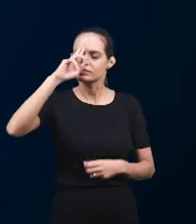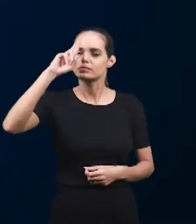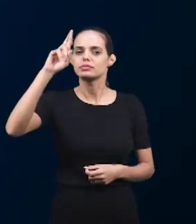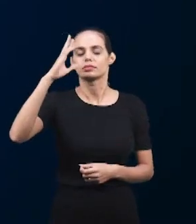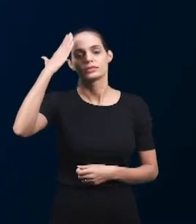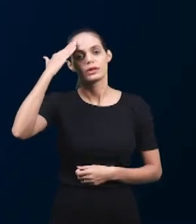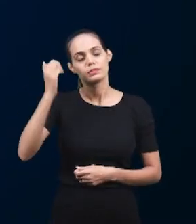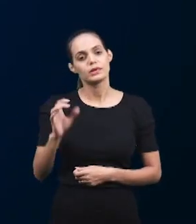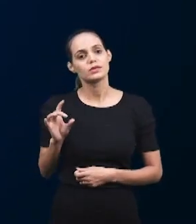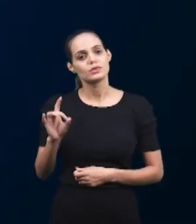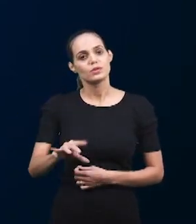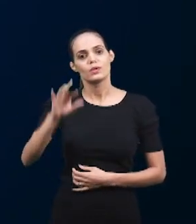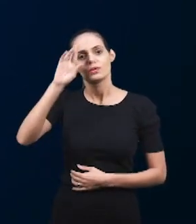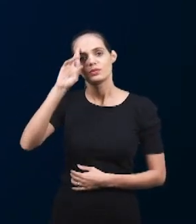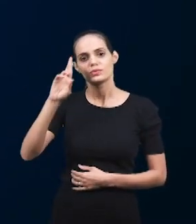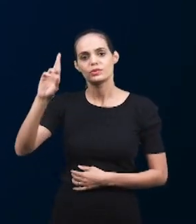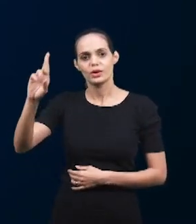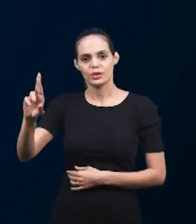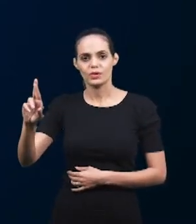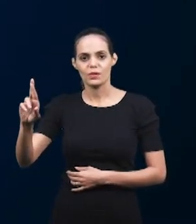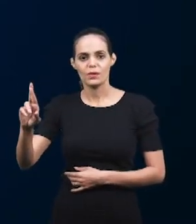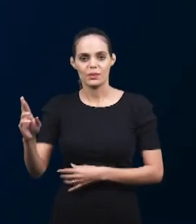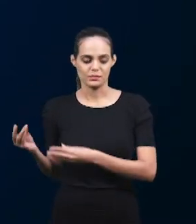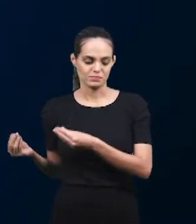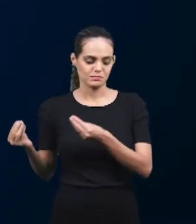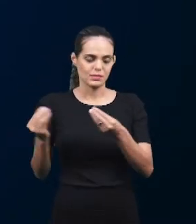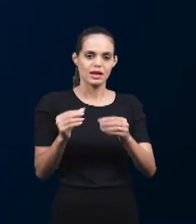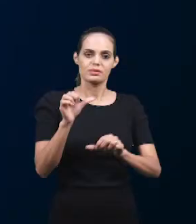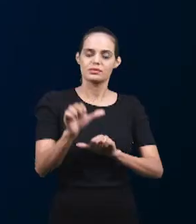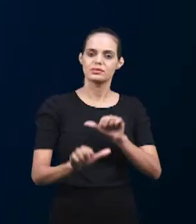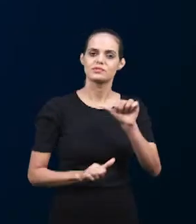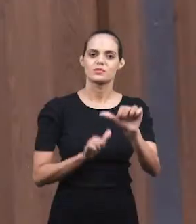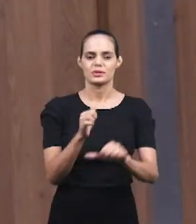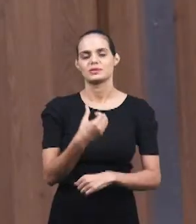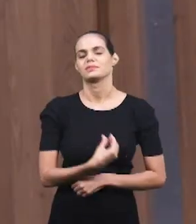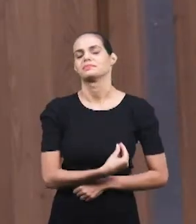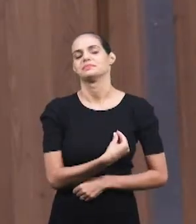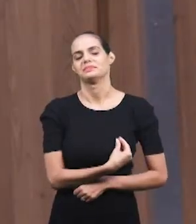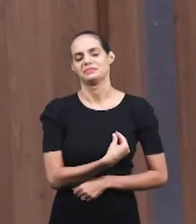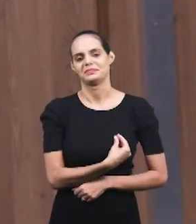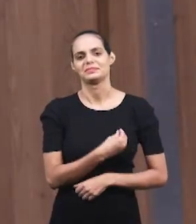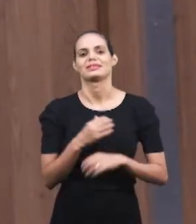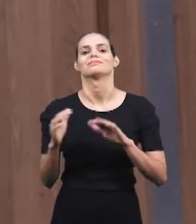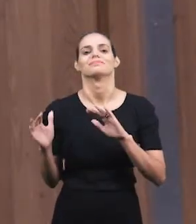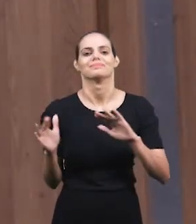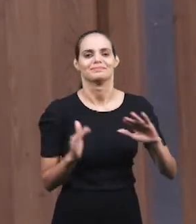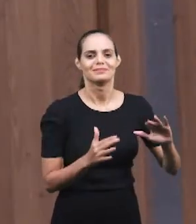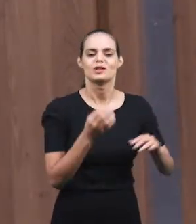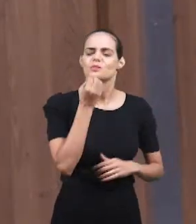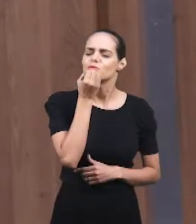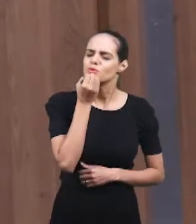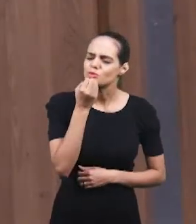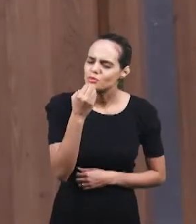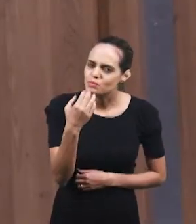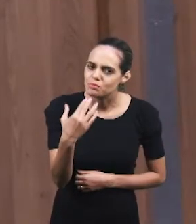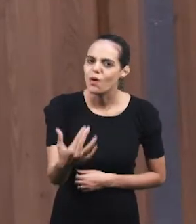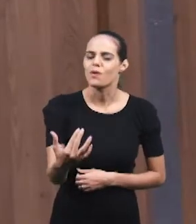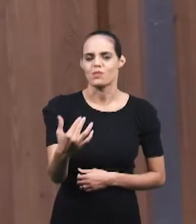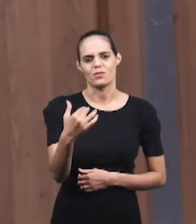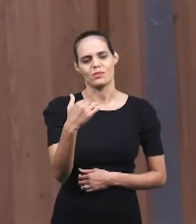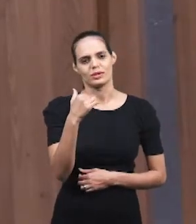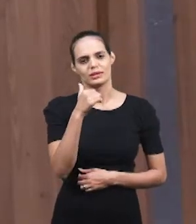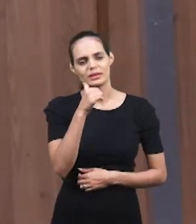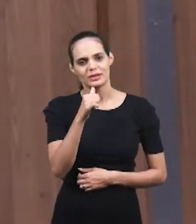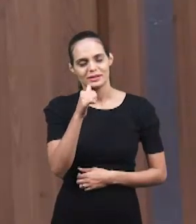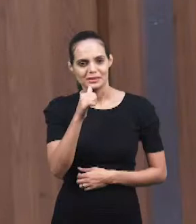somente o Senhor poderia conceder uma transformação em sua vida. Muito bem, irmã Estelle Adassa, né? O nome da